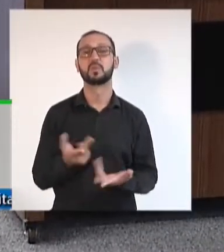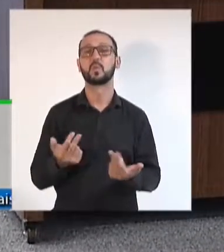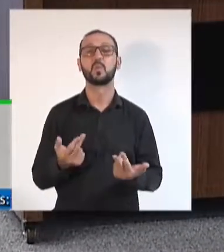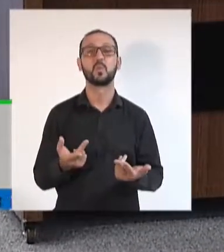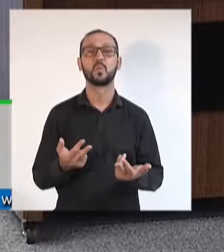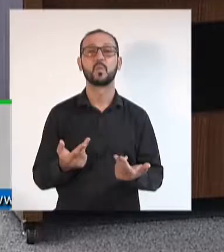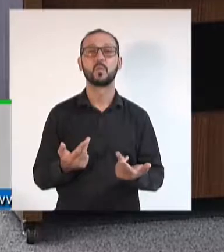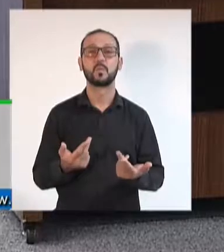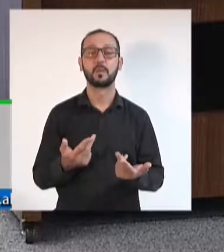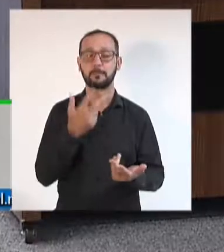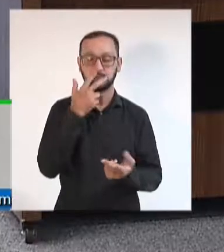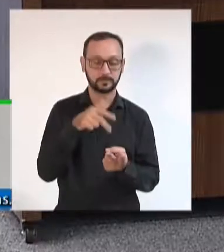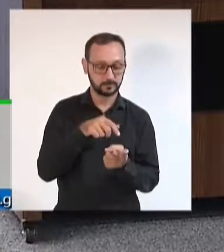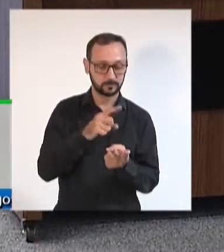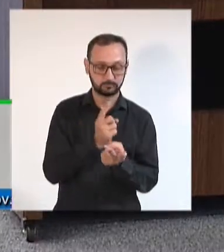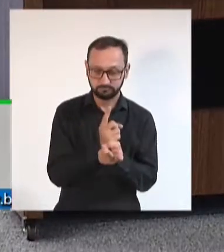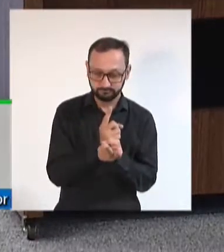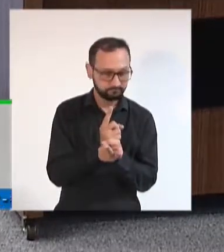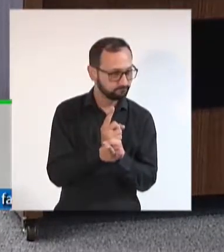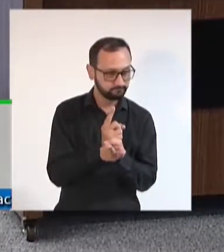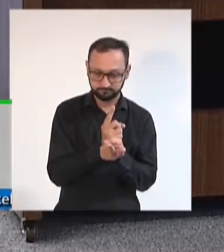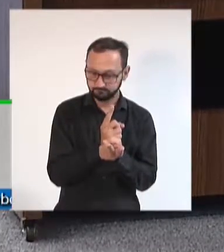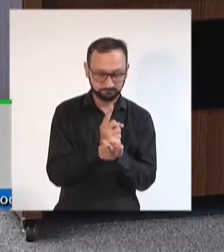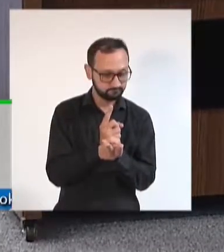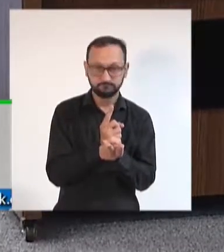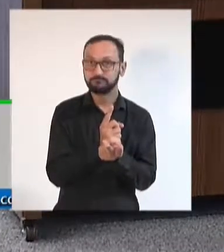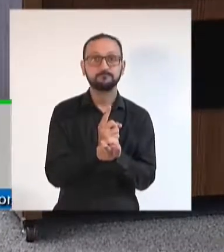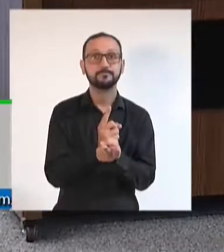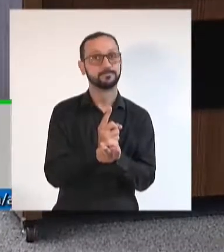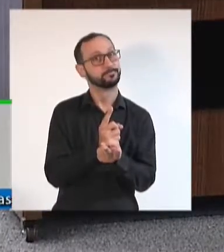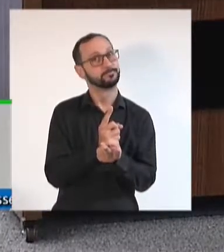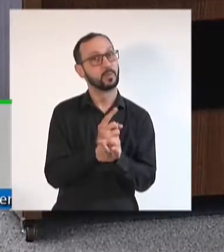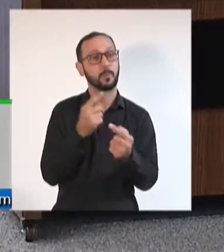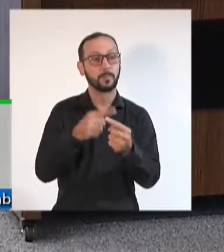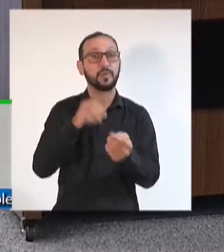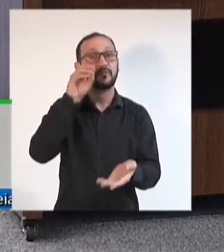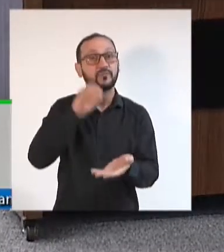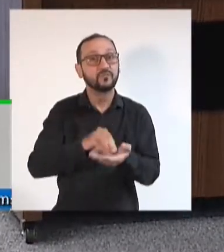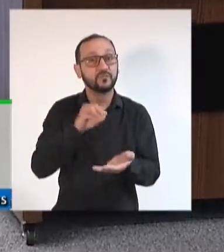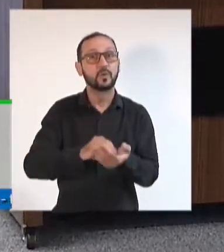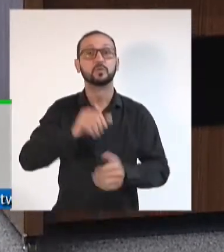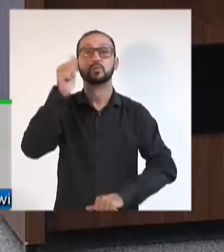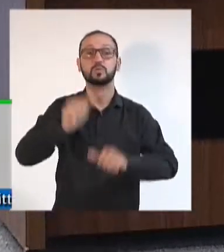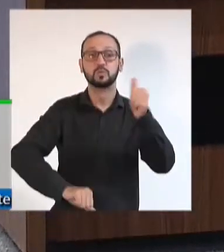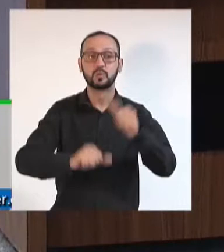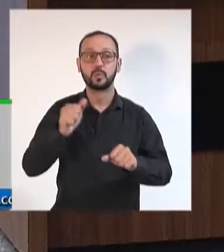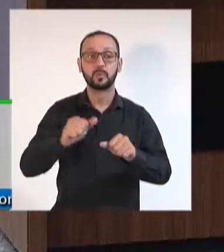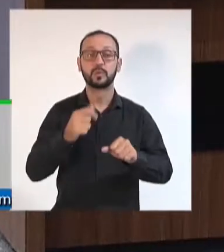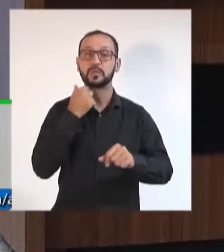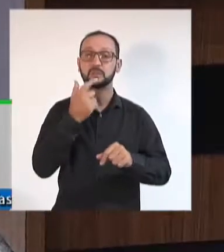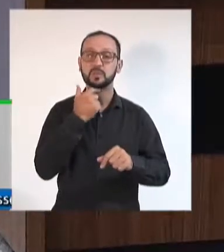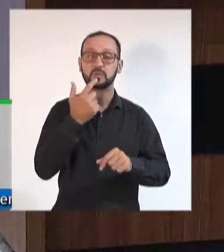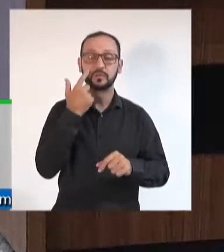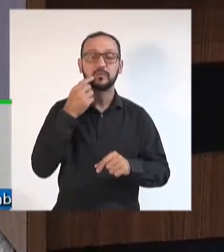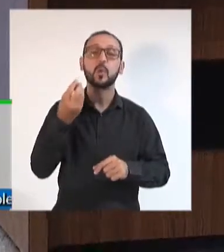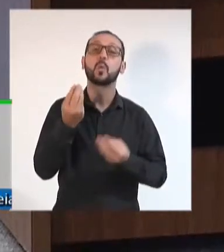vamos dizer, dessa encruzilhada? Porque a gente não tem o diagnóstico, porque a gente não mapeia a condição